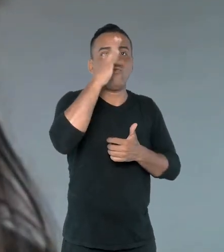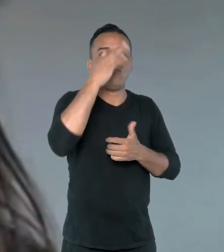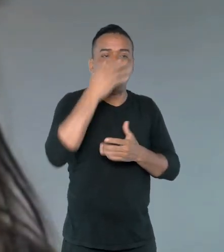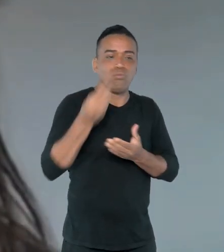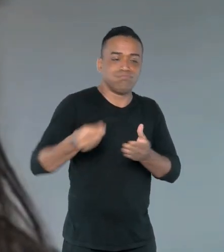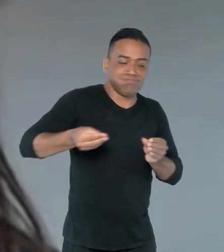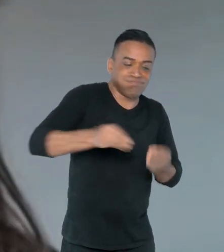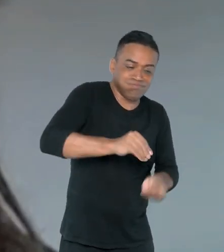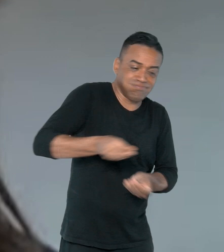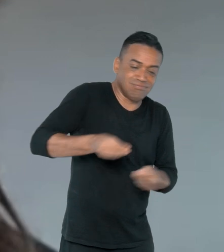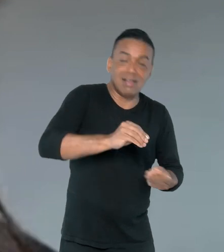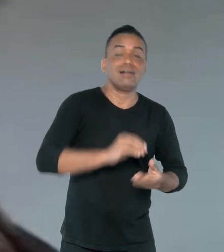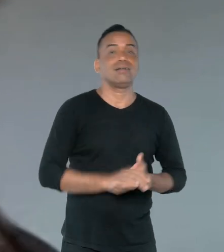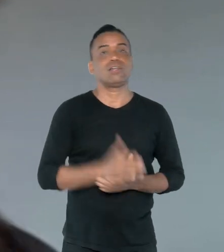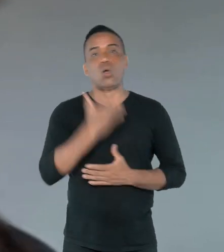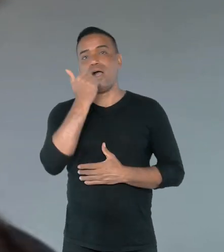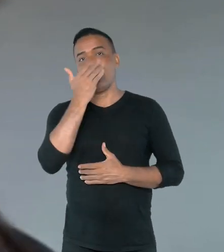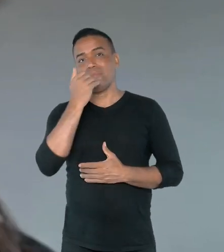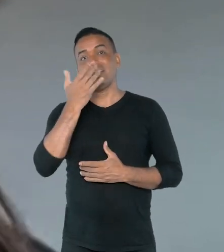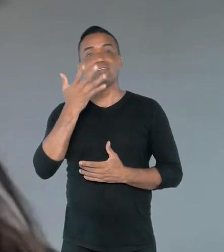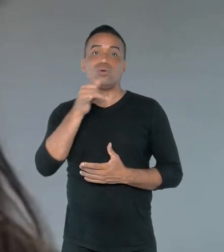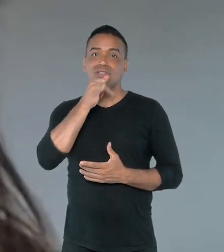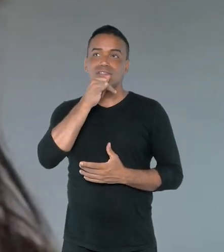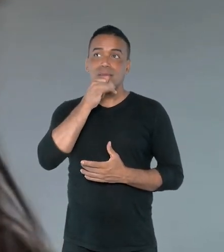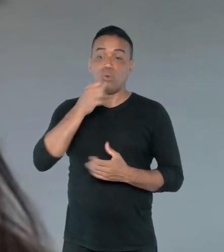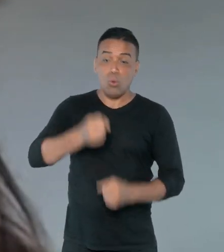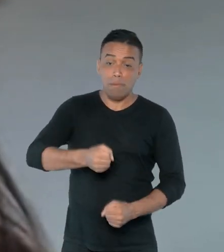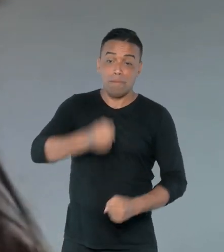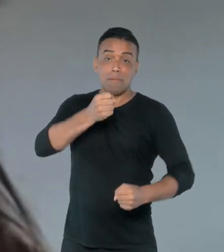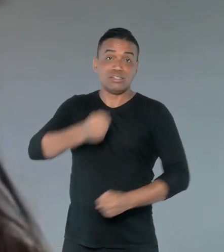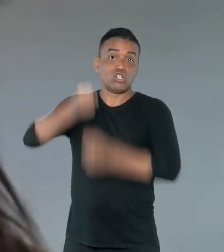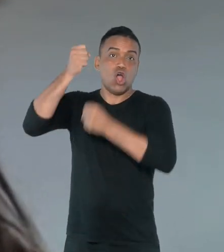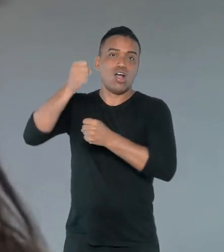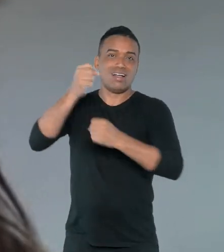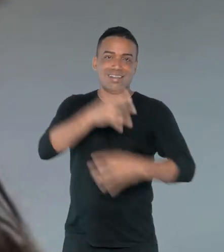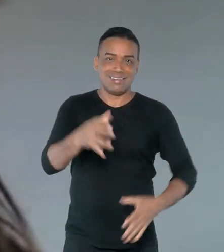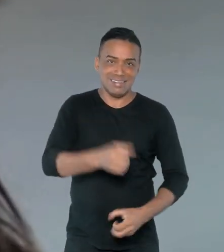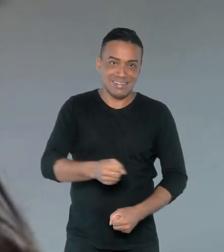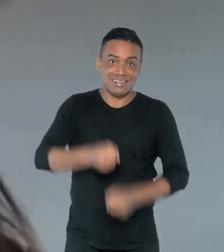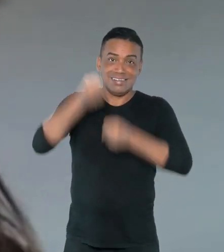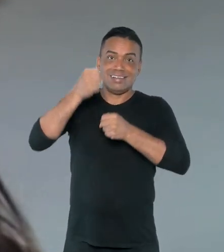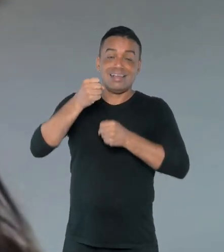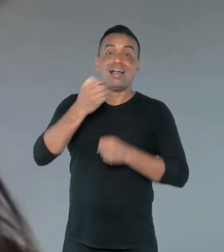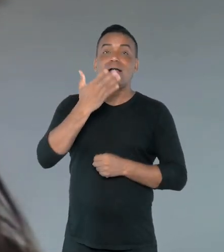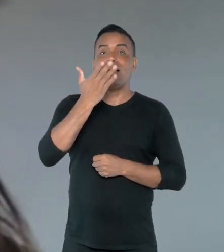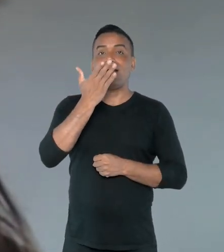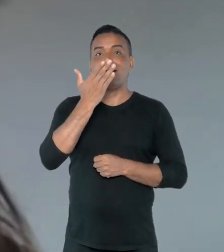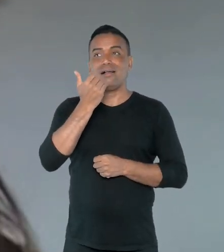alimentação, uma alimentação muito rica em mandioca, por exemplo, né? A gente consome muito a